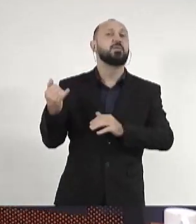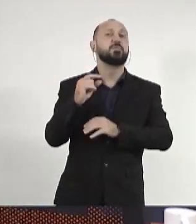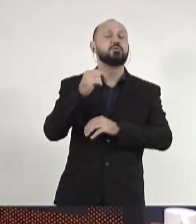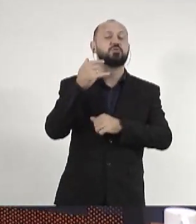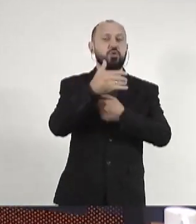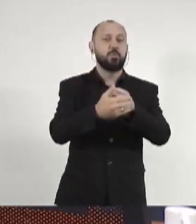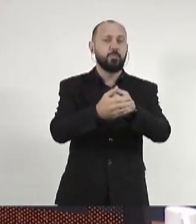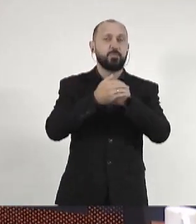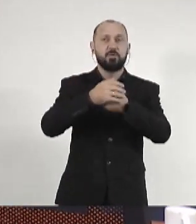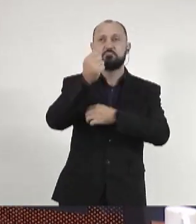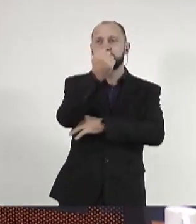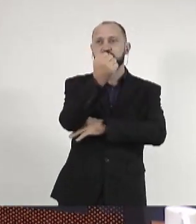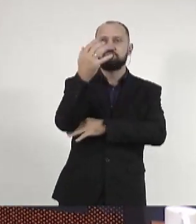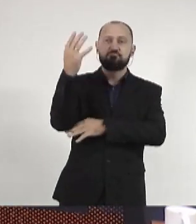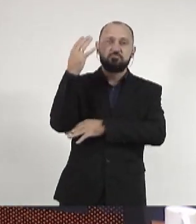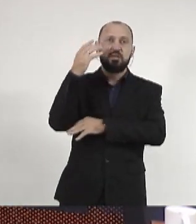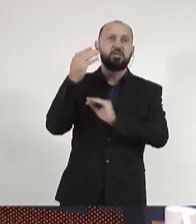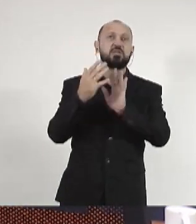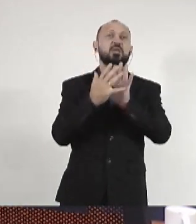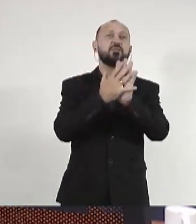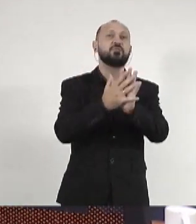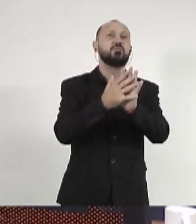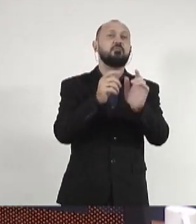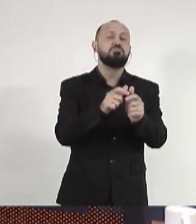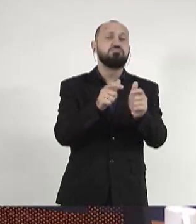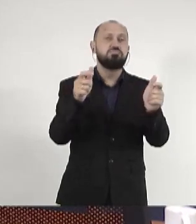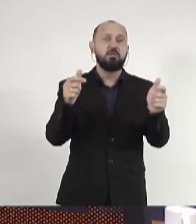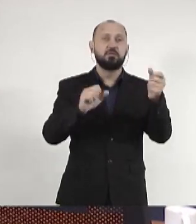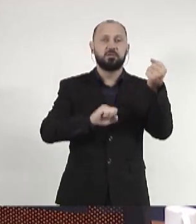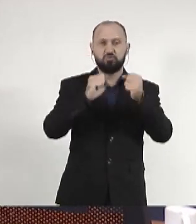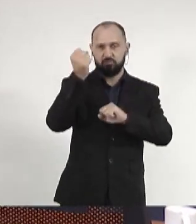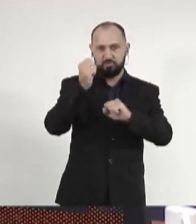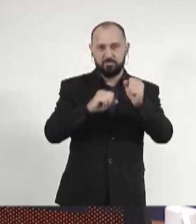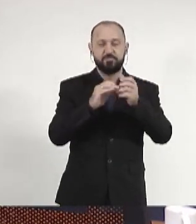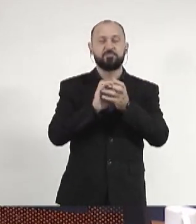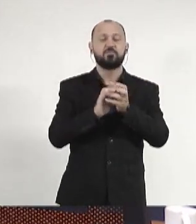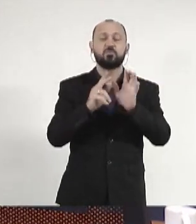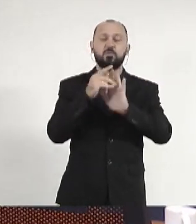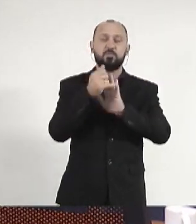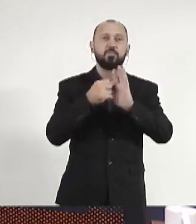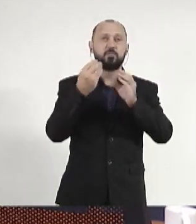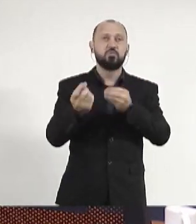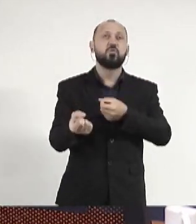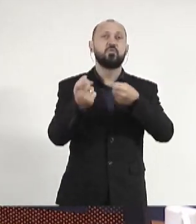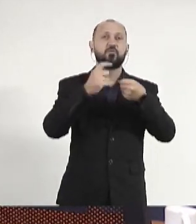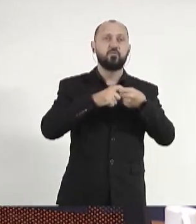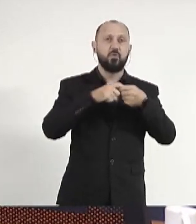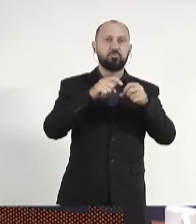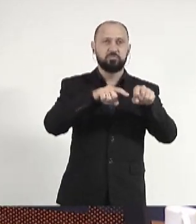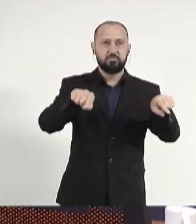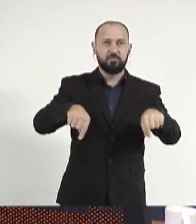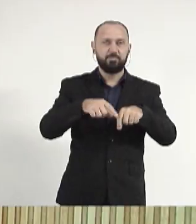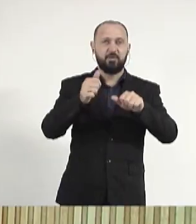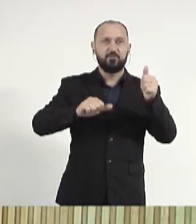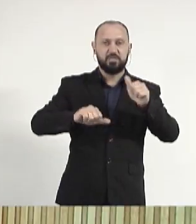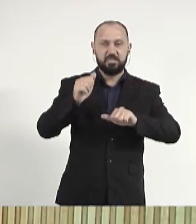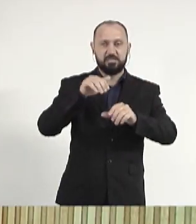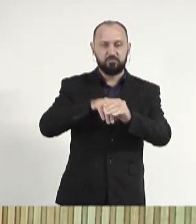de proteger o meio ambiente diante da expansão industrial. O projeto agora volta para análise em plenário.